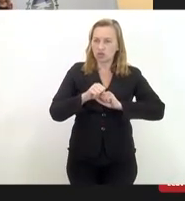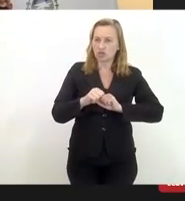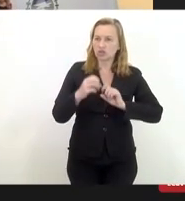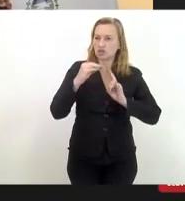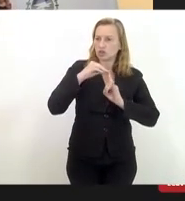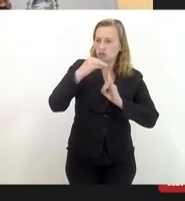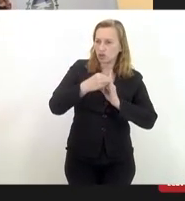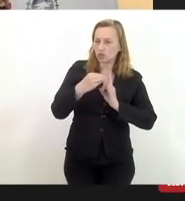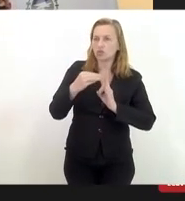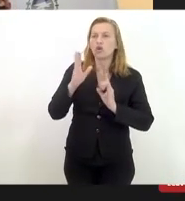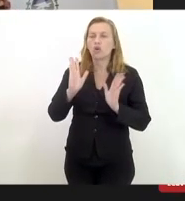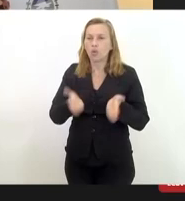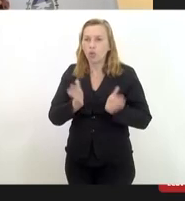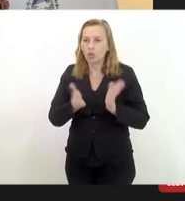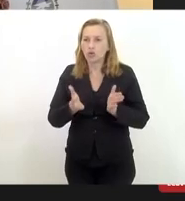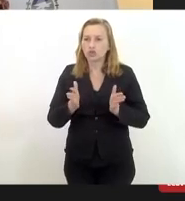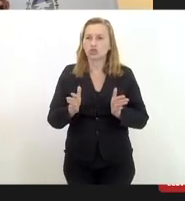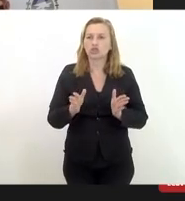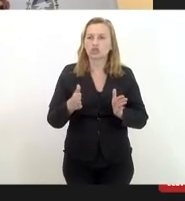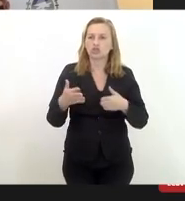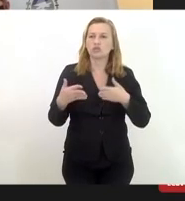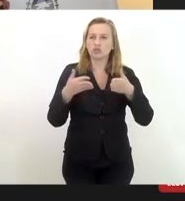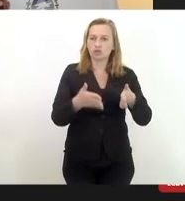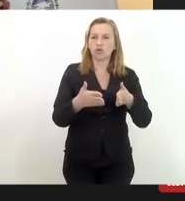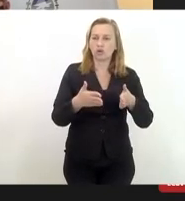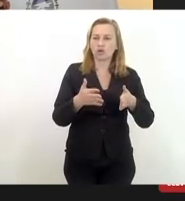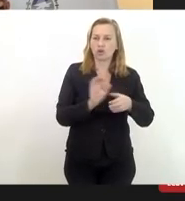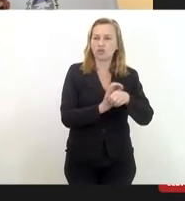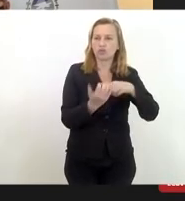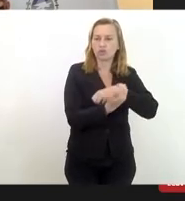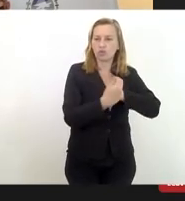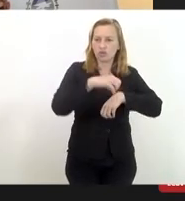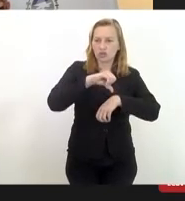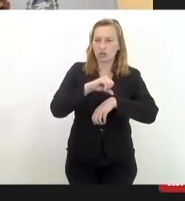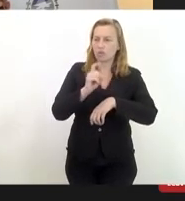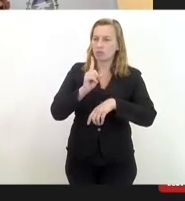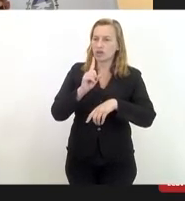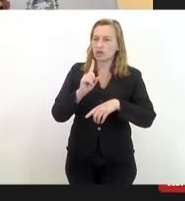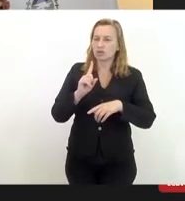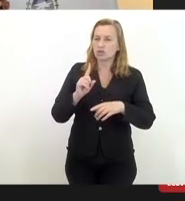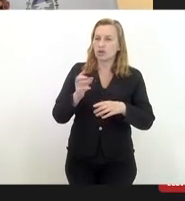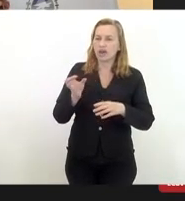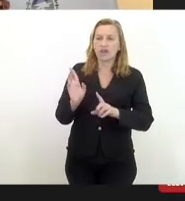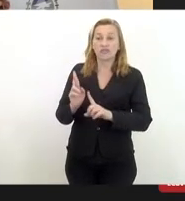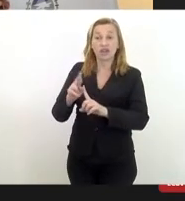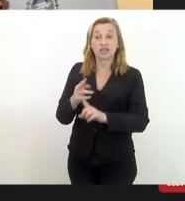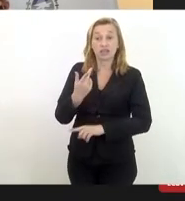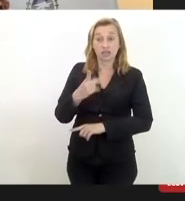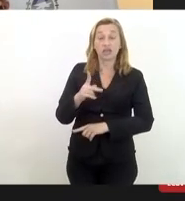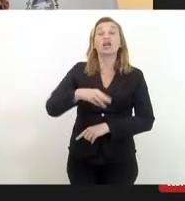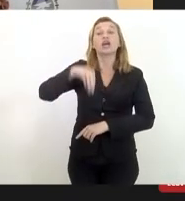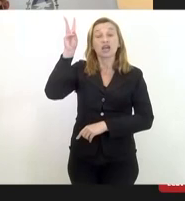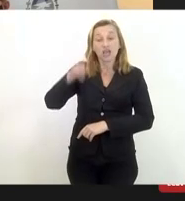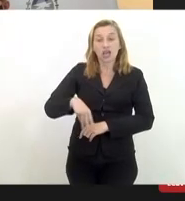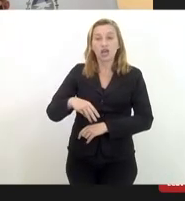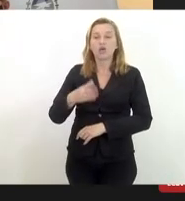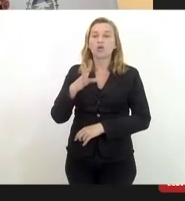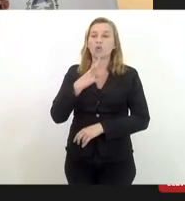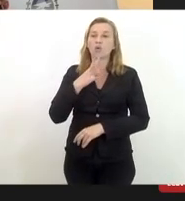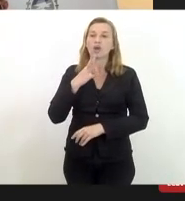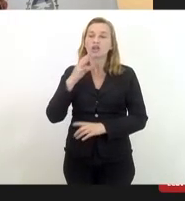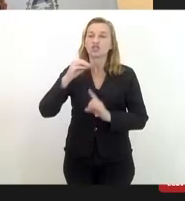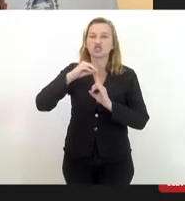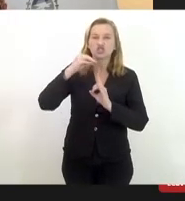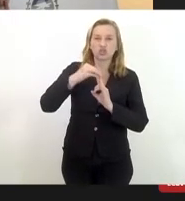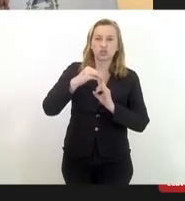Nacional de Infectologia, hoje, ele está voltado à Covid, mas não é essa a missão dele. Quem conhece o Instituto Nacional de Infectologia sabe